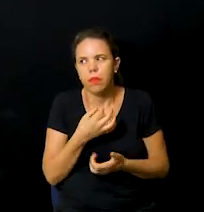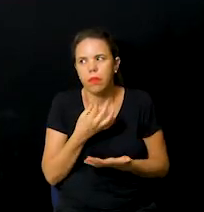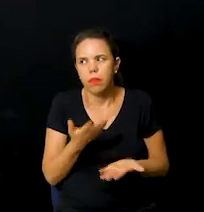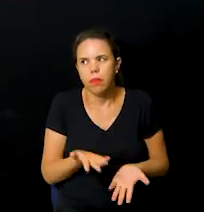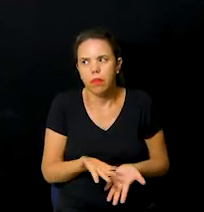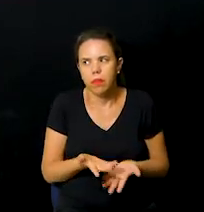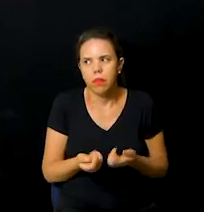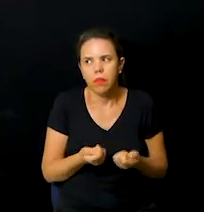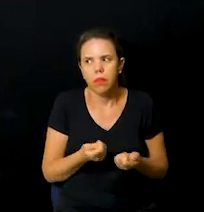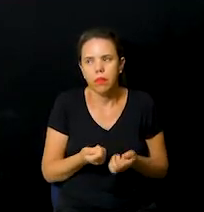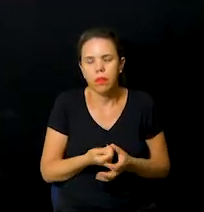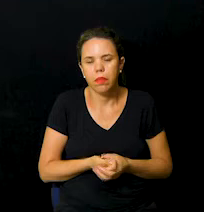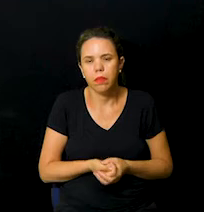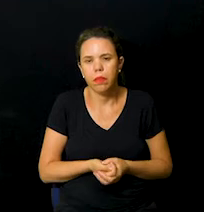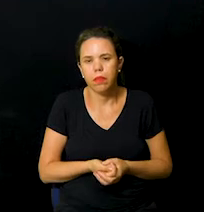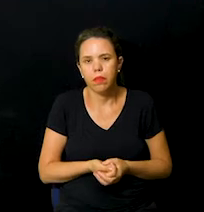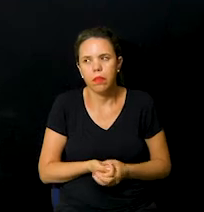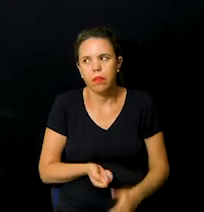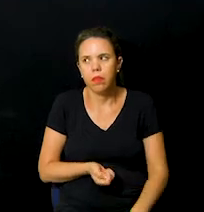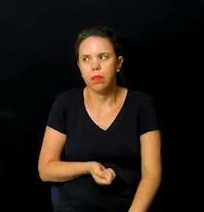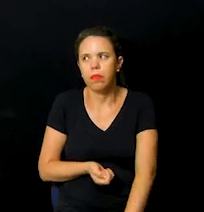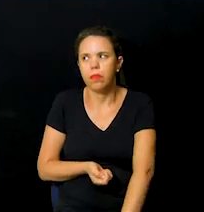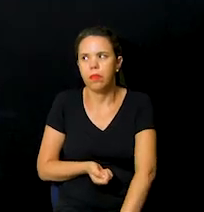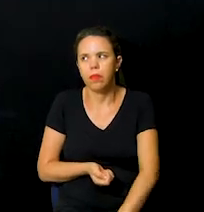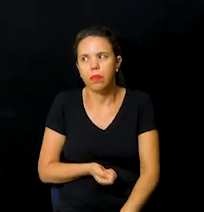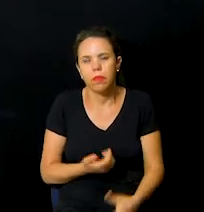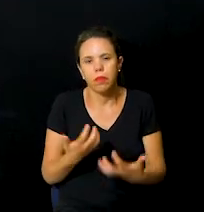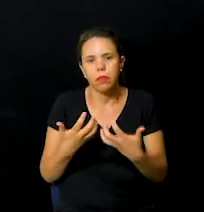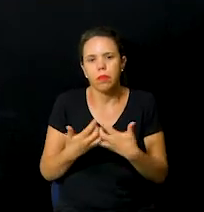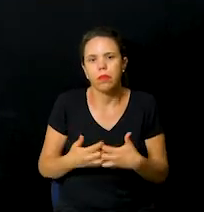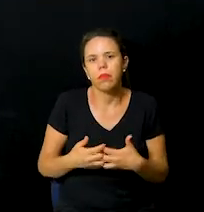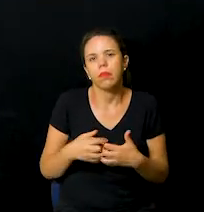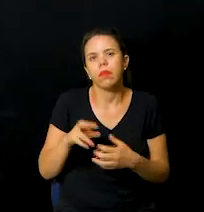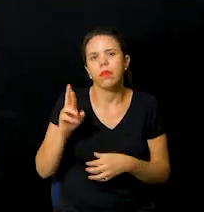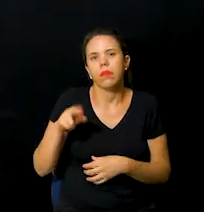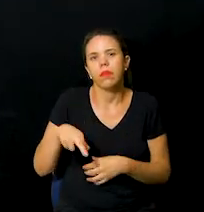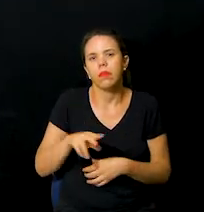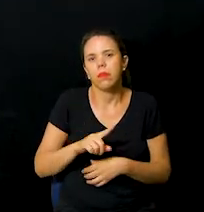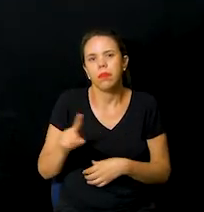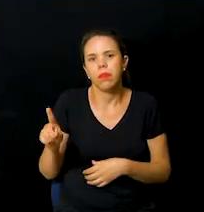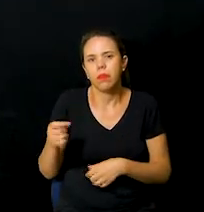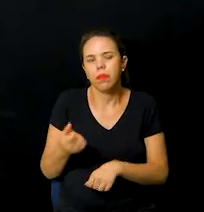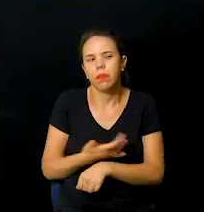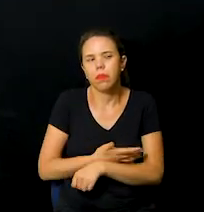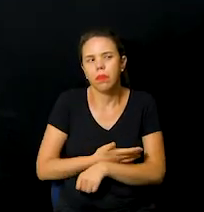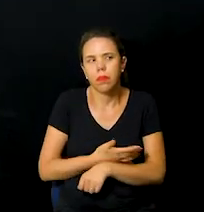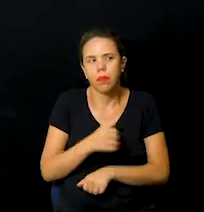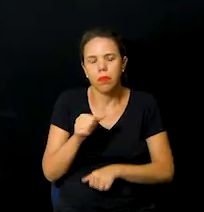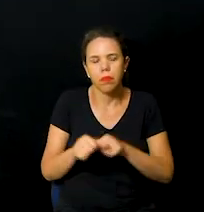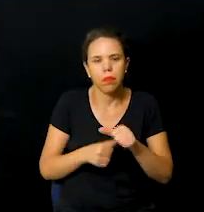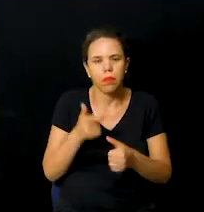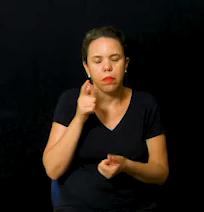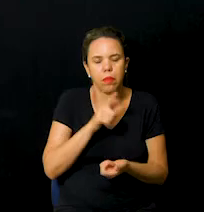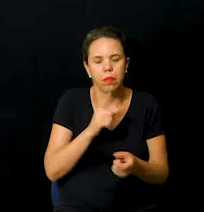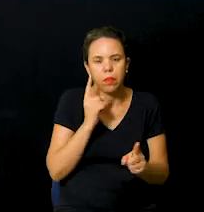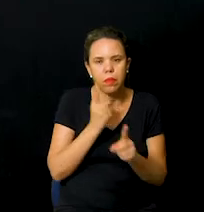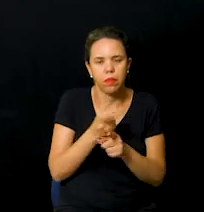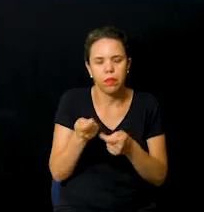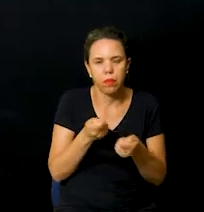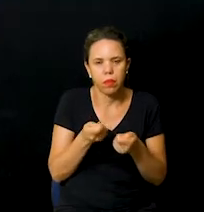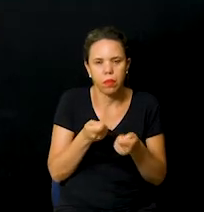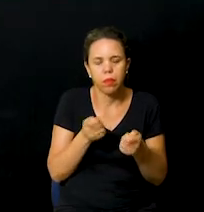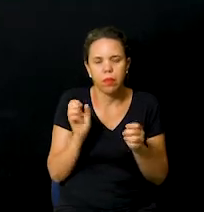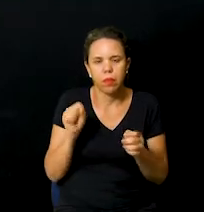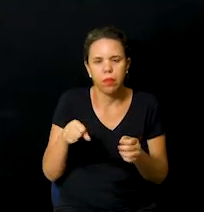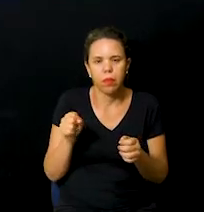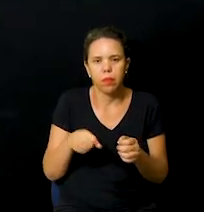assim, para mim, é o equilíbrio, né? Nem tanto racional, nem tanto emocional. Mas se a gente conseguir